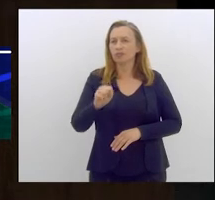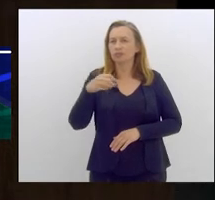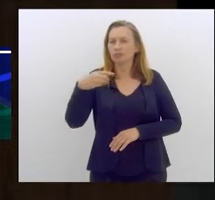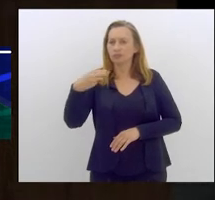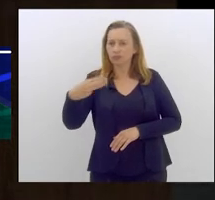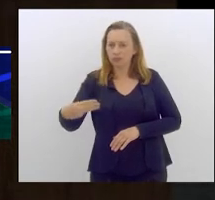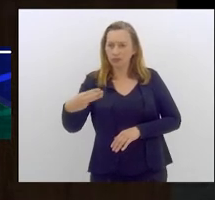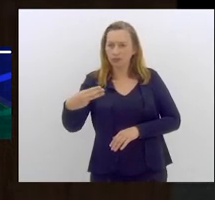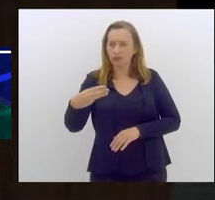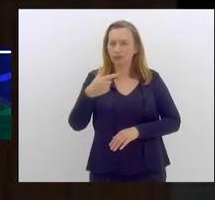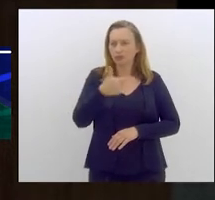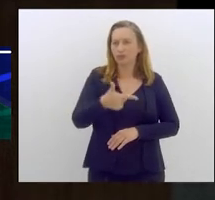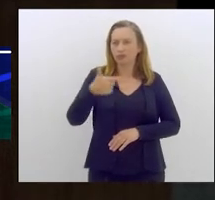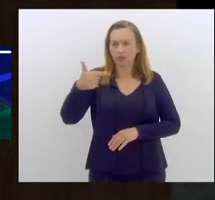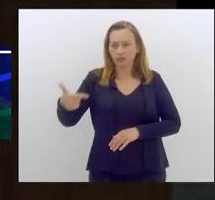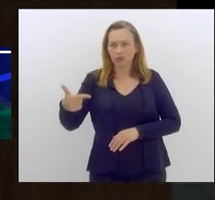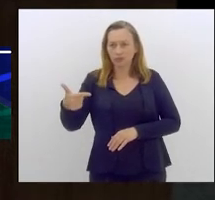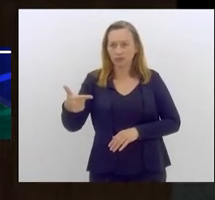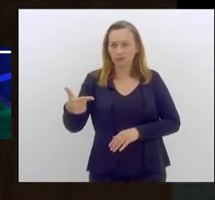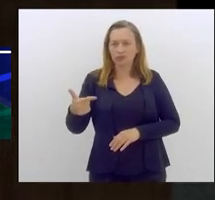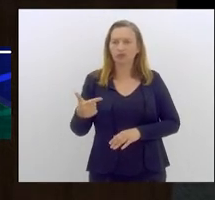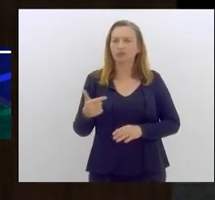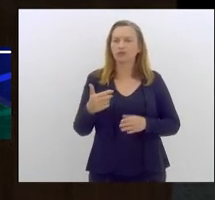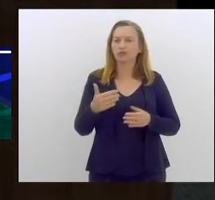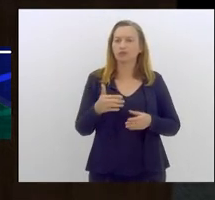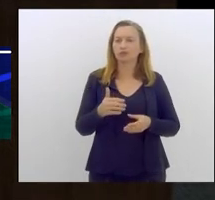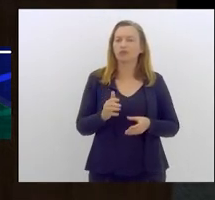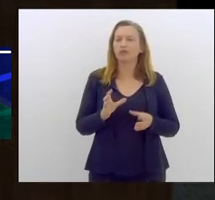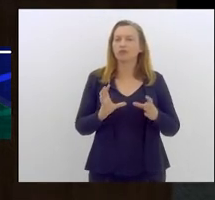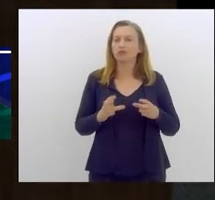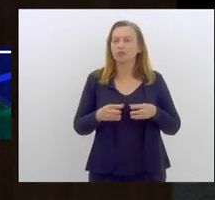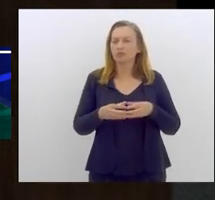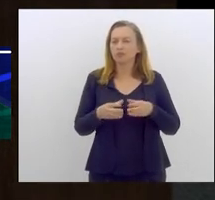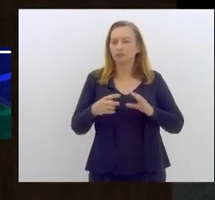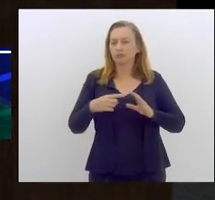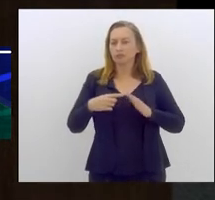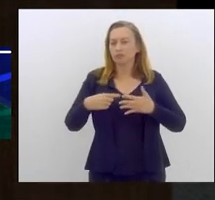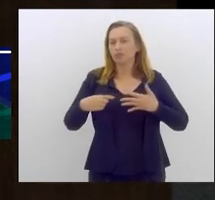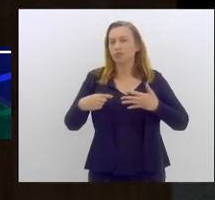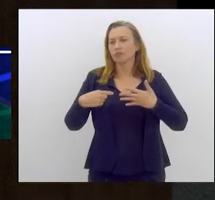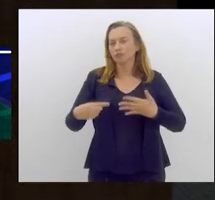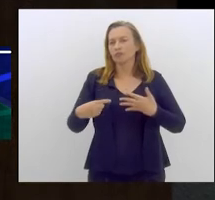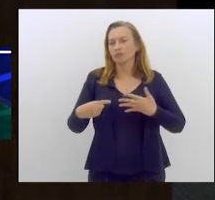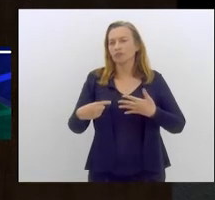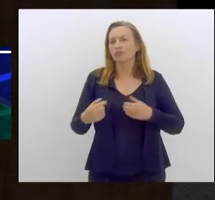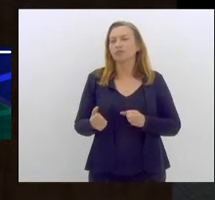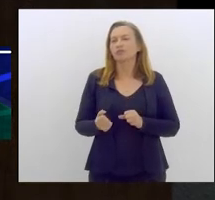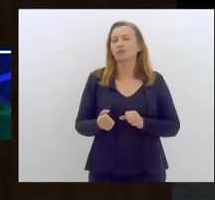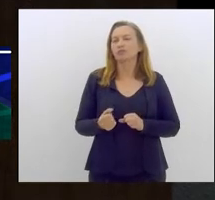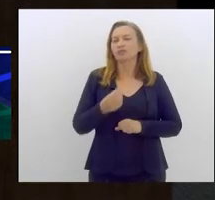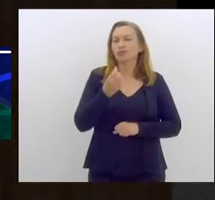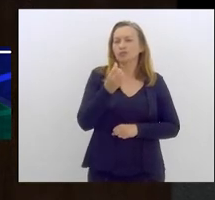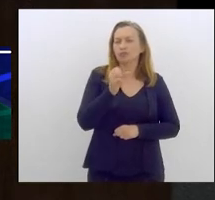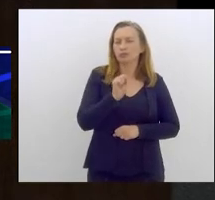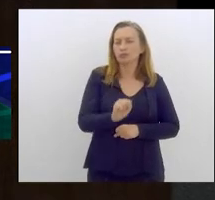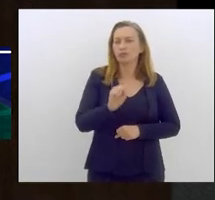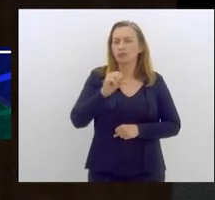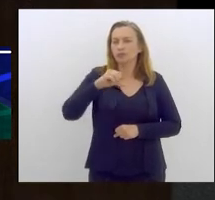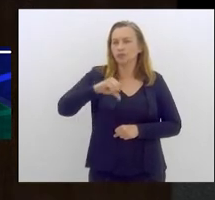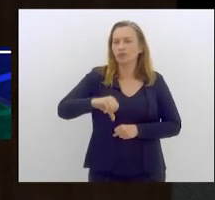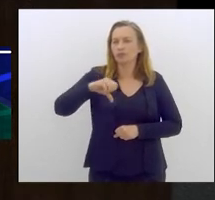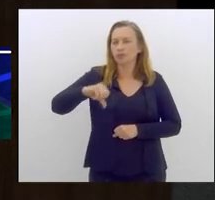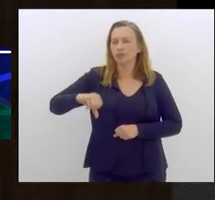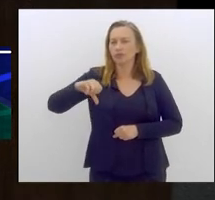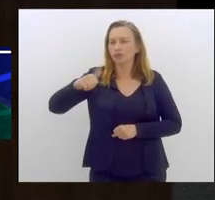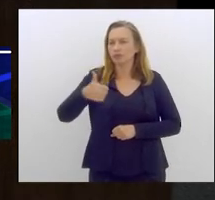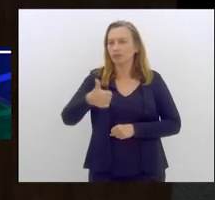1183 de 2022, abstenção da bancada do PSOL, e no projeto de lei 999 de